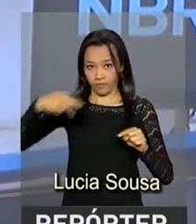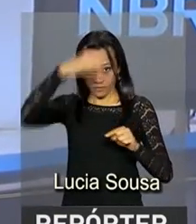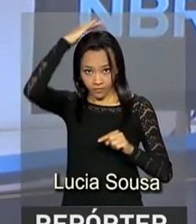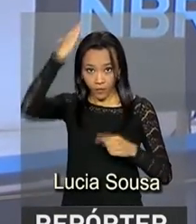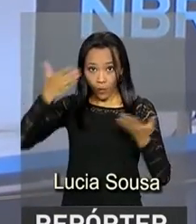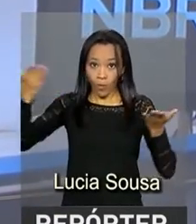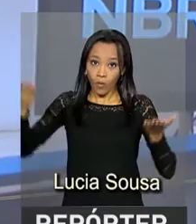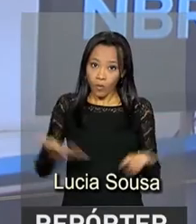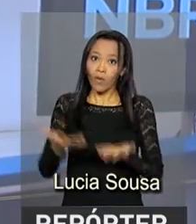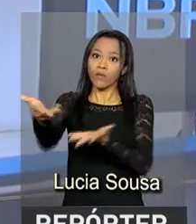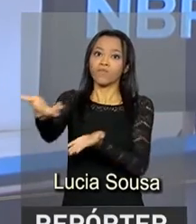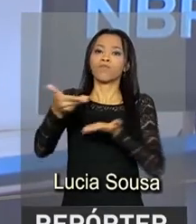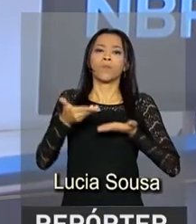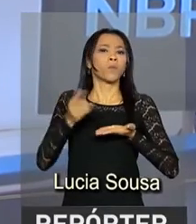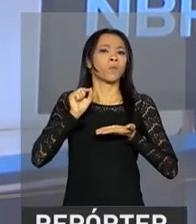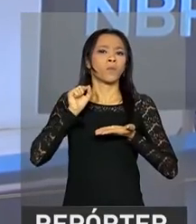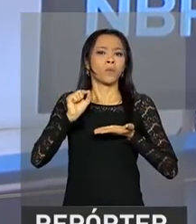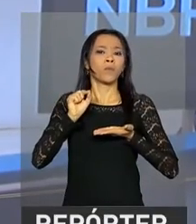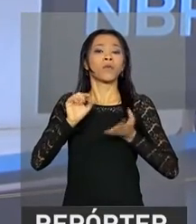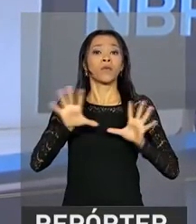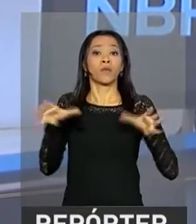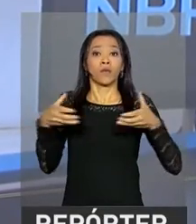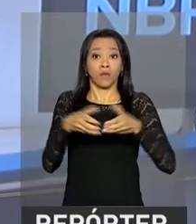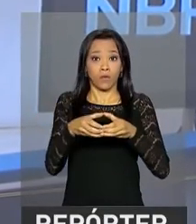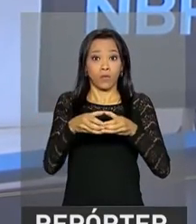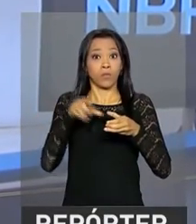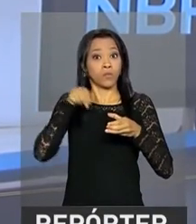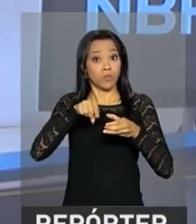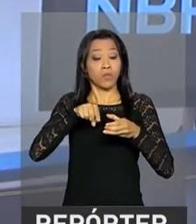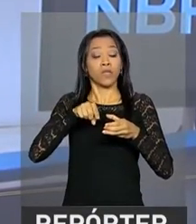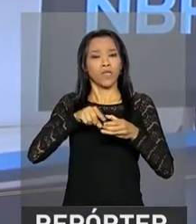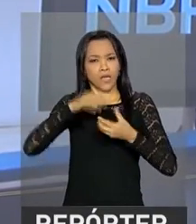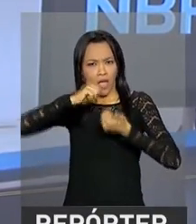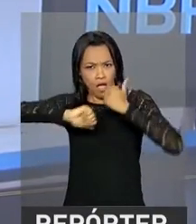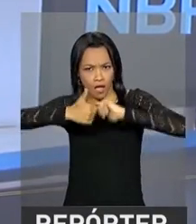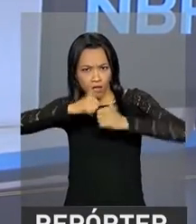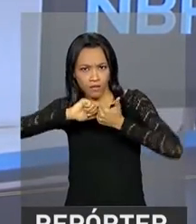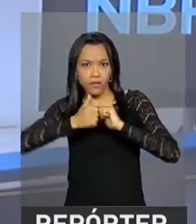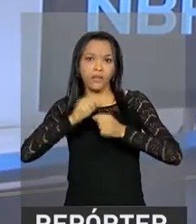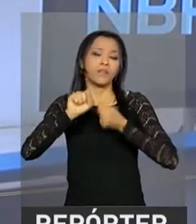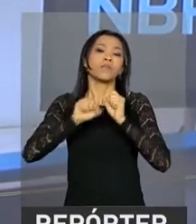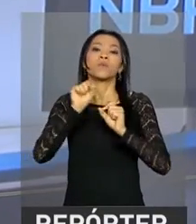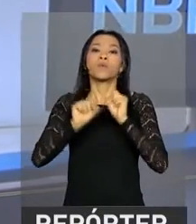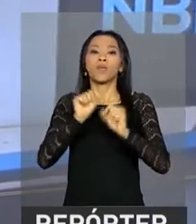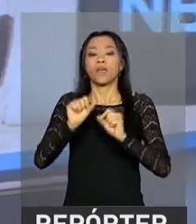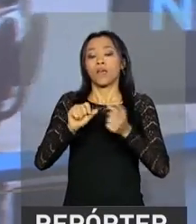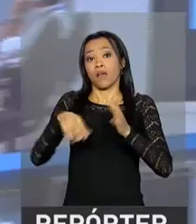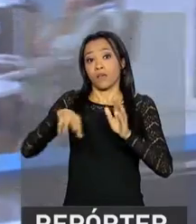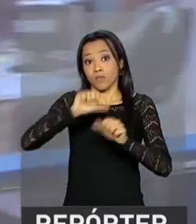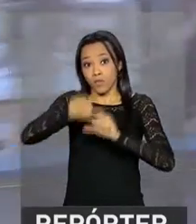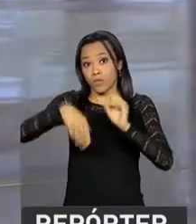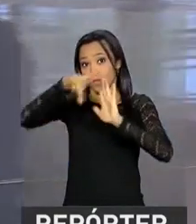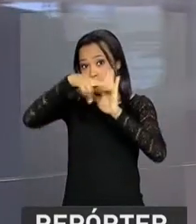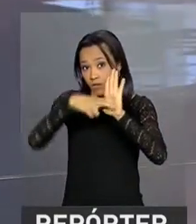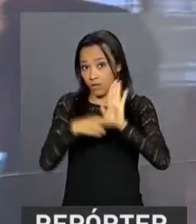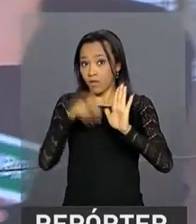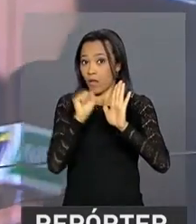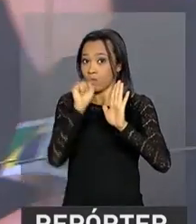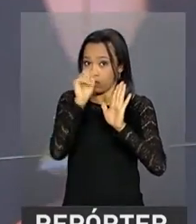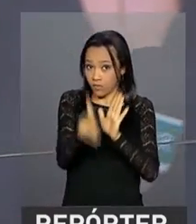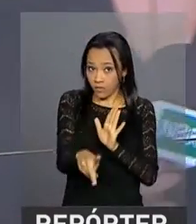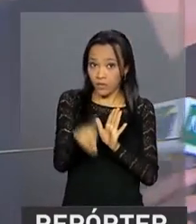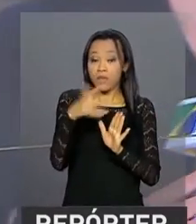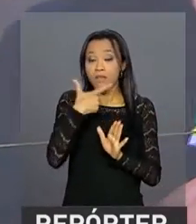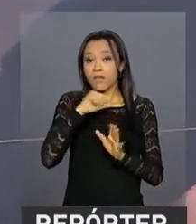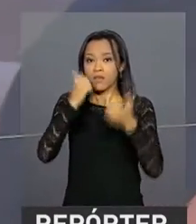hoje no palácio do planalto integrantes da comissão que analisa a reforma da previdência quem tem mais informações para agir sobre esse